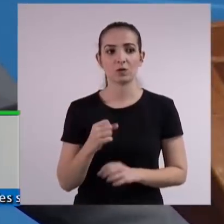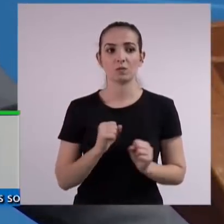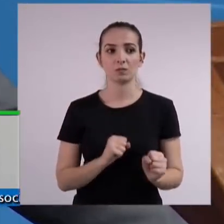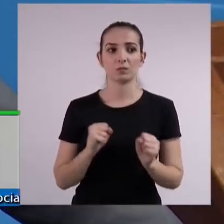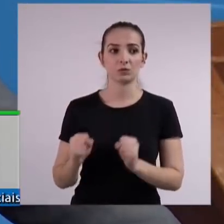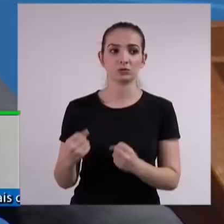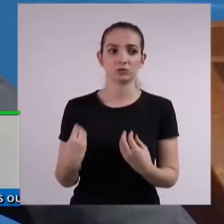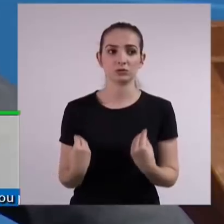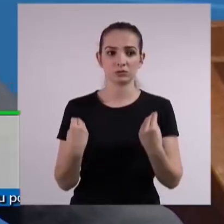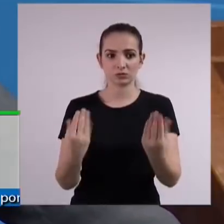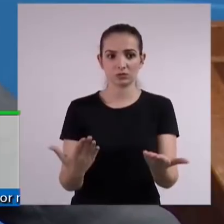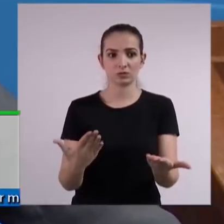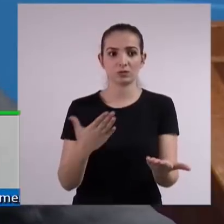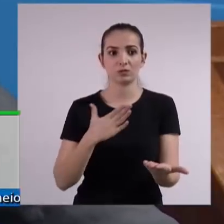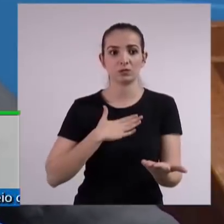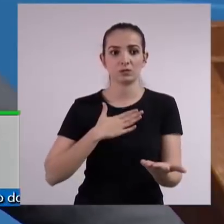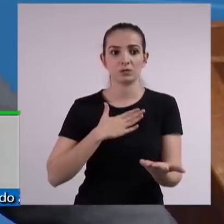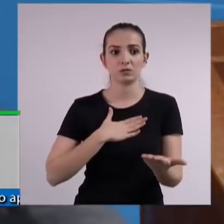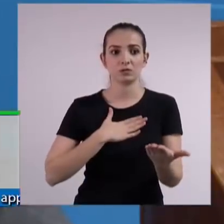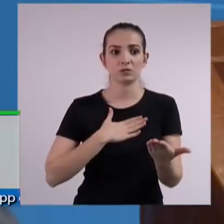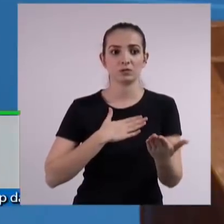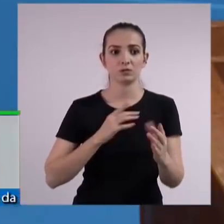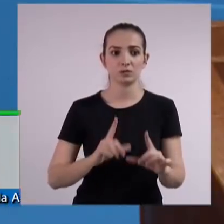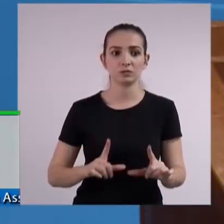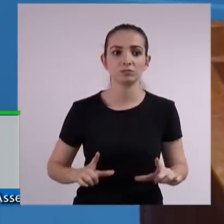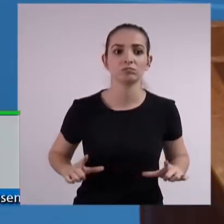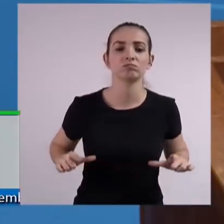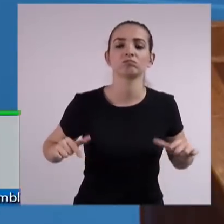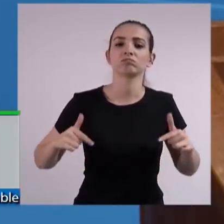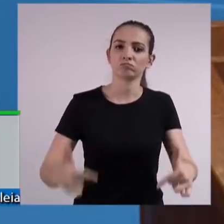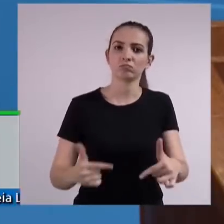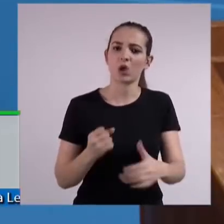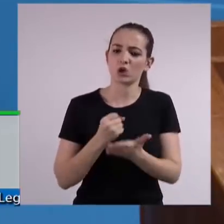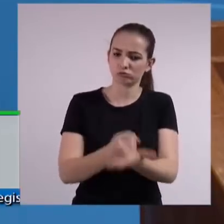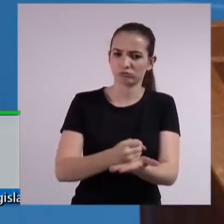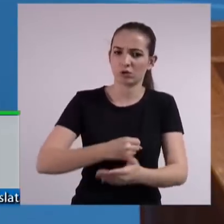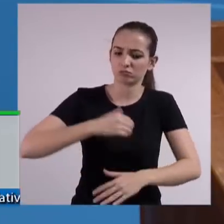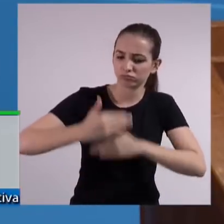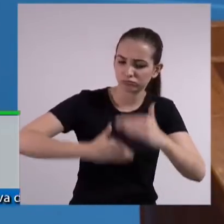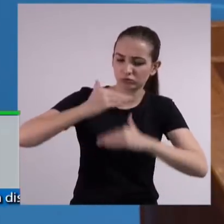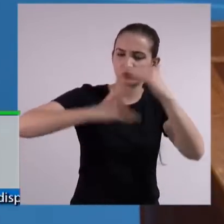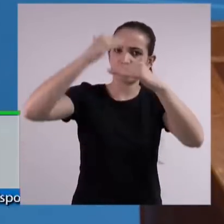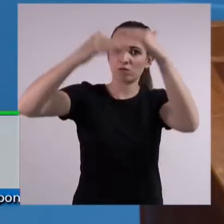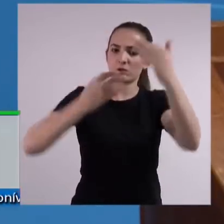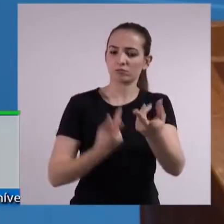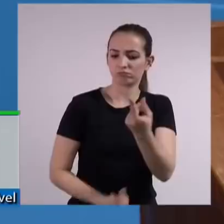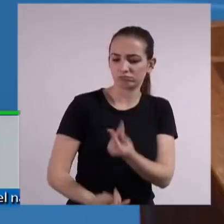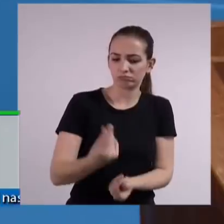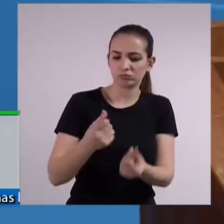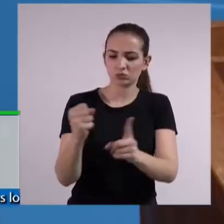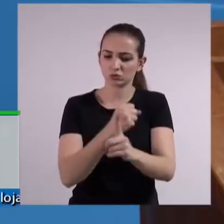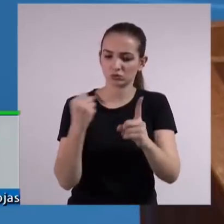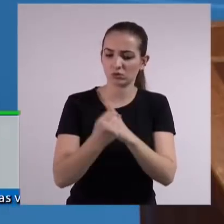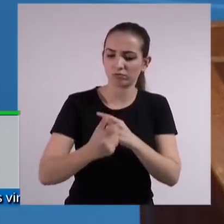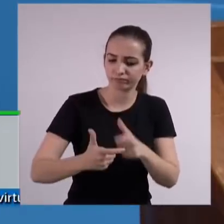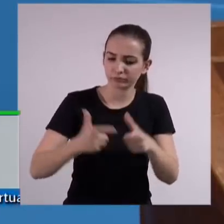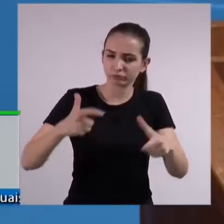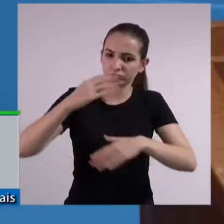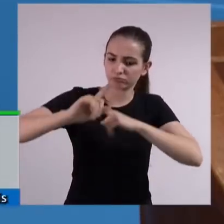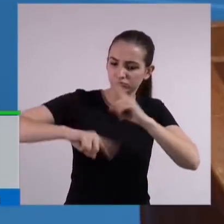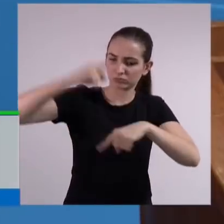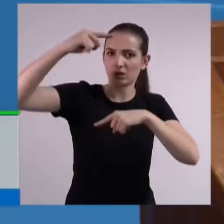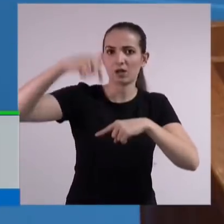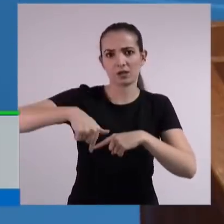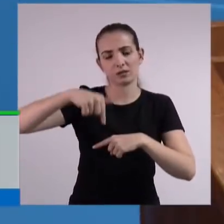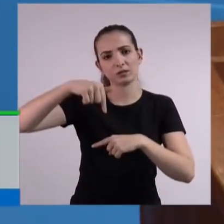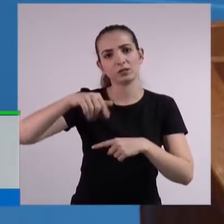a minha contribuição efetiva para o desenvolvimento econômico e social deste Estado, que coloco o meu nome como